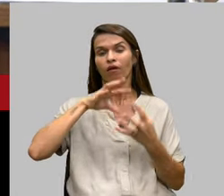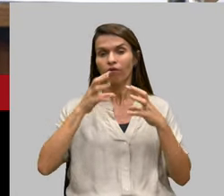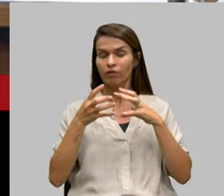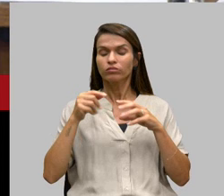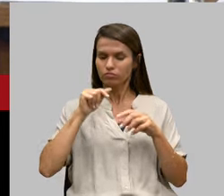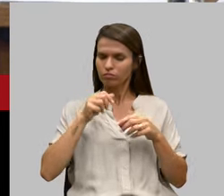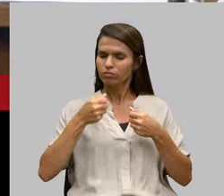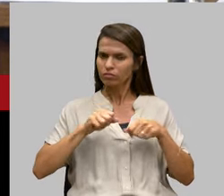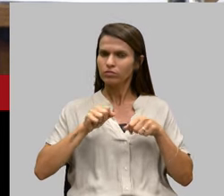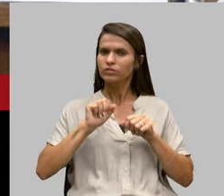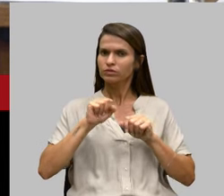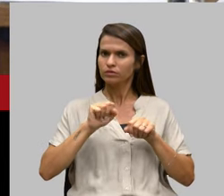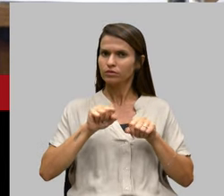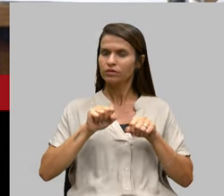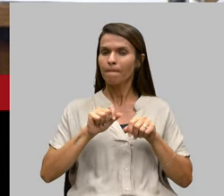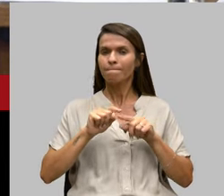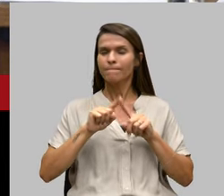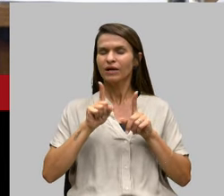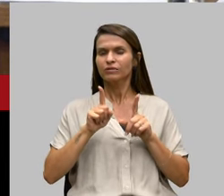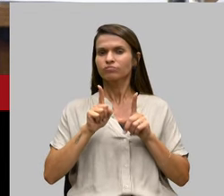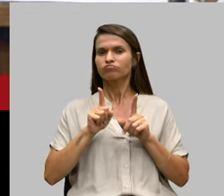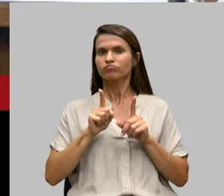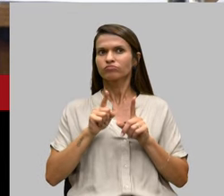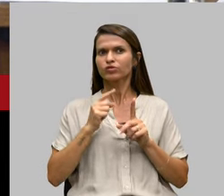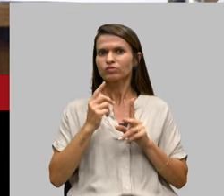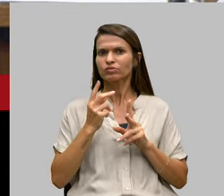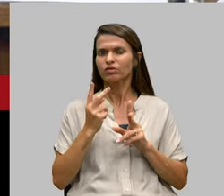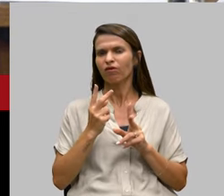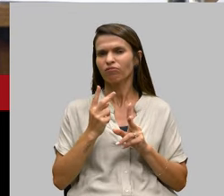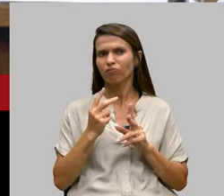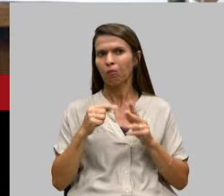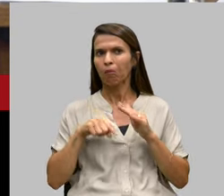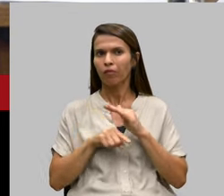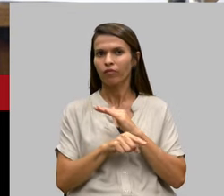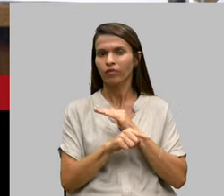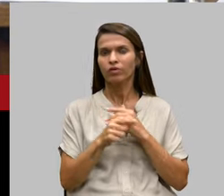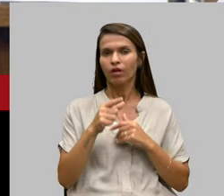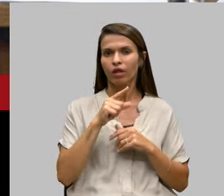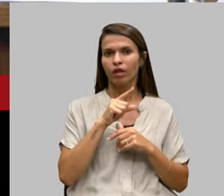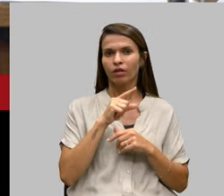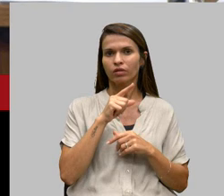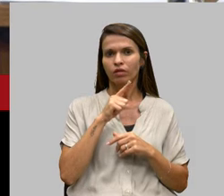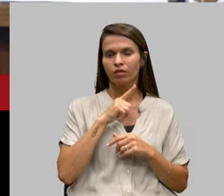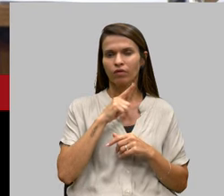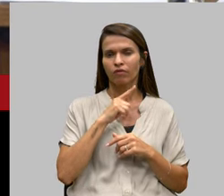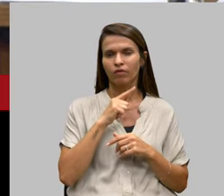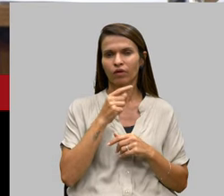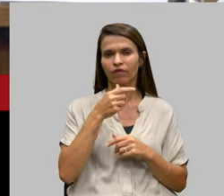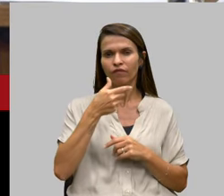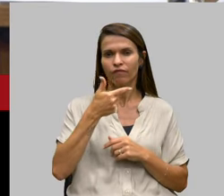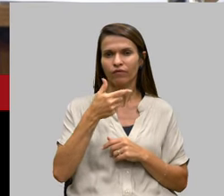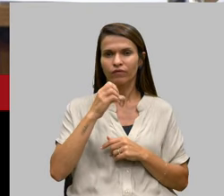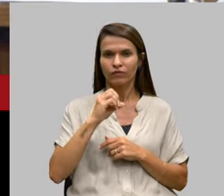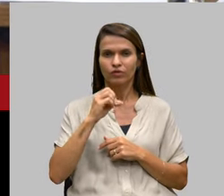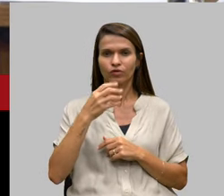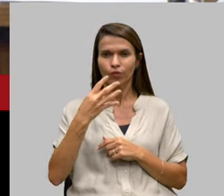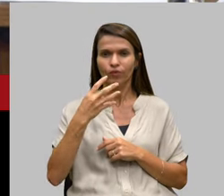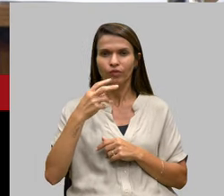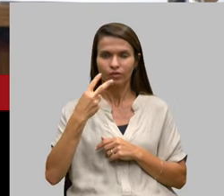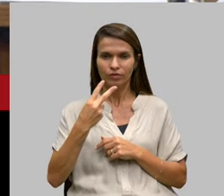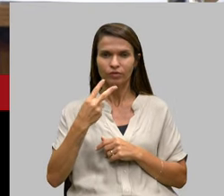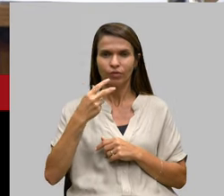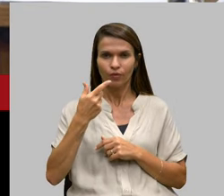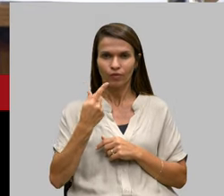tanta intensidade só no âmbito constitucional nós já tivemos a emenda 393 20 de 98 41 de 2003